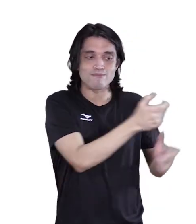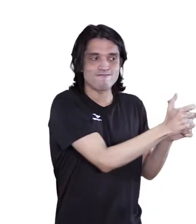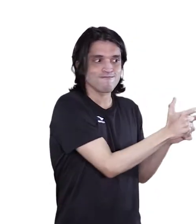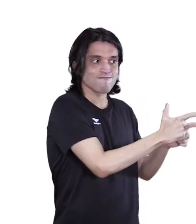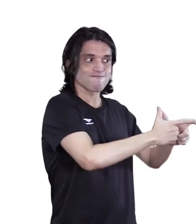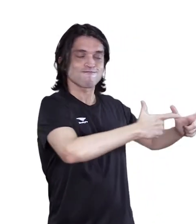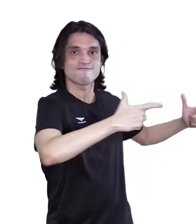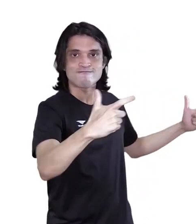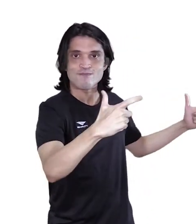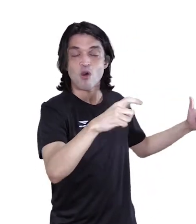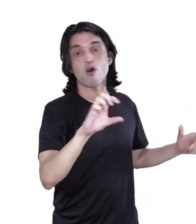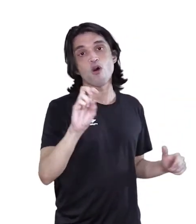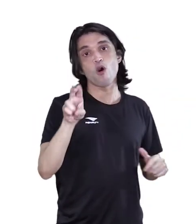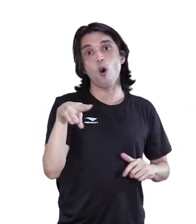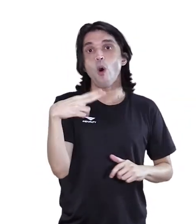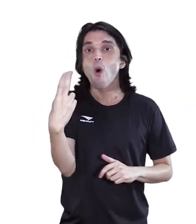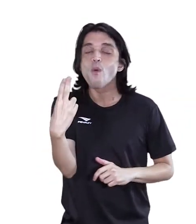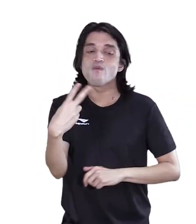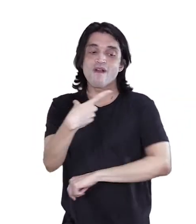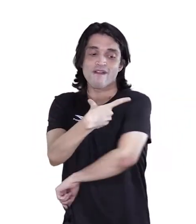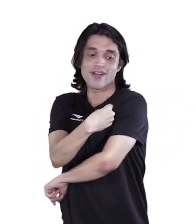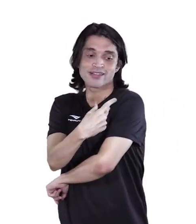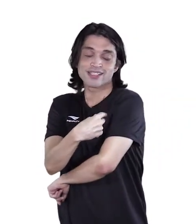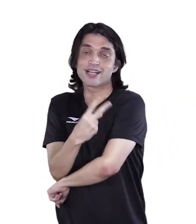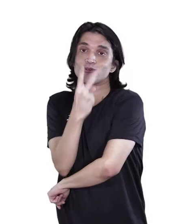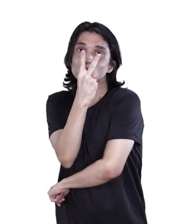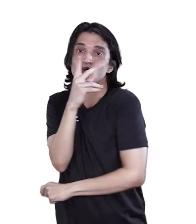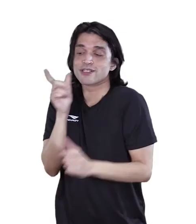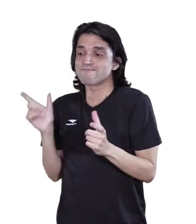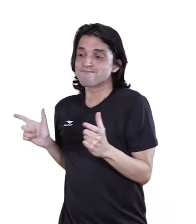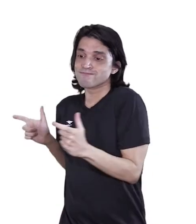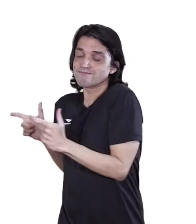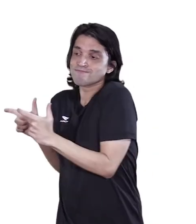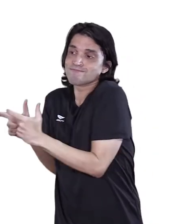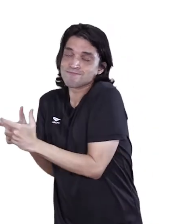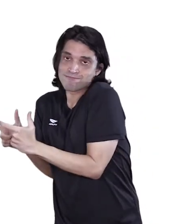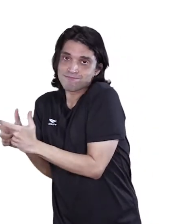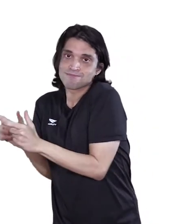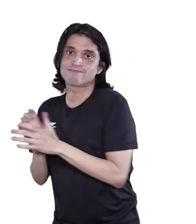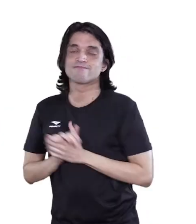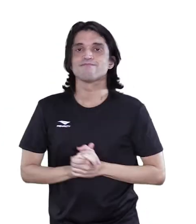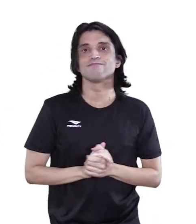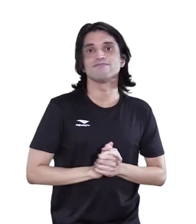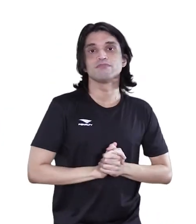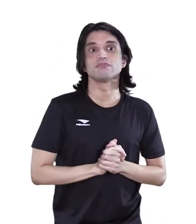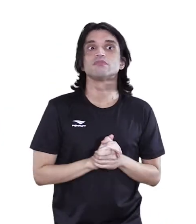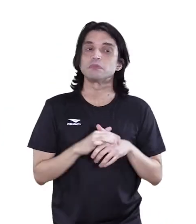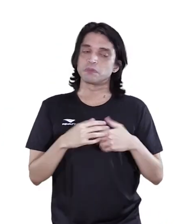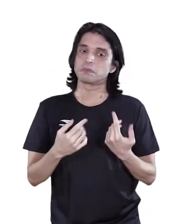se aplica as 2 doses em um número menor de pessoas. A opinião é